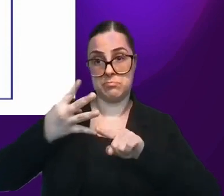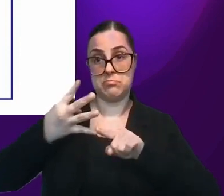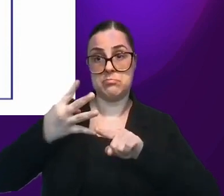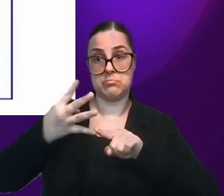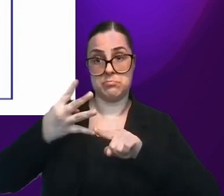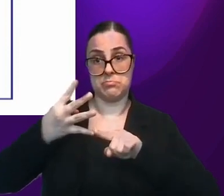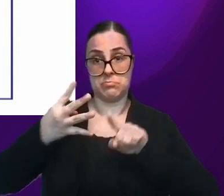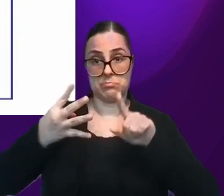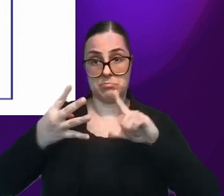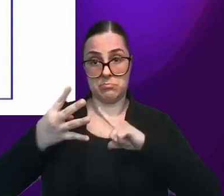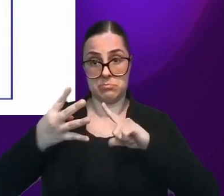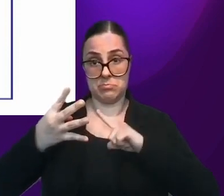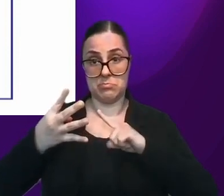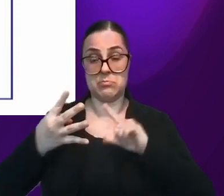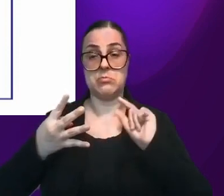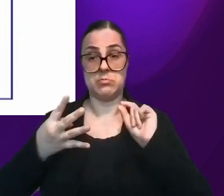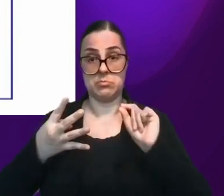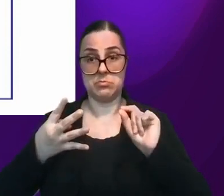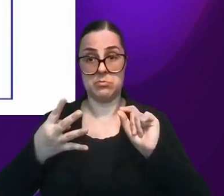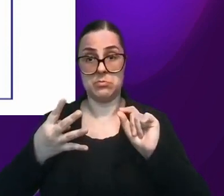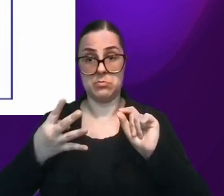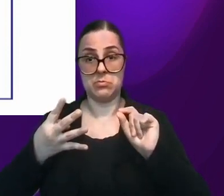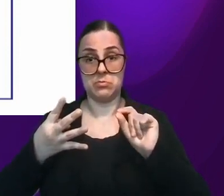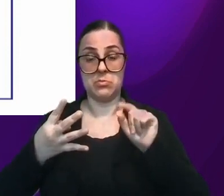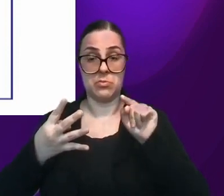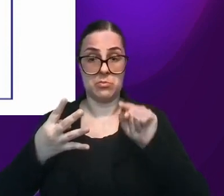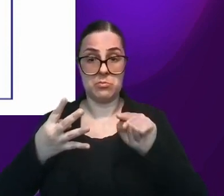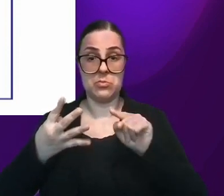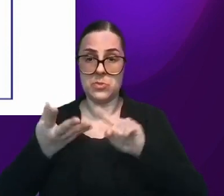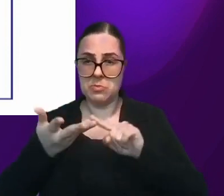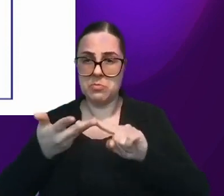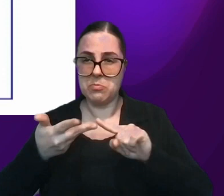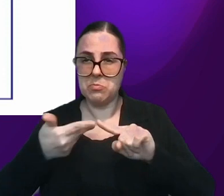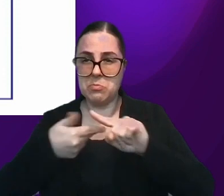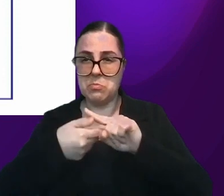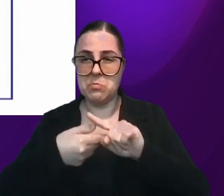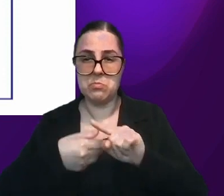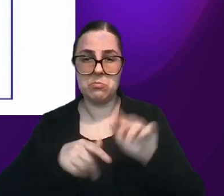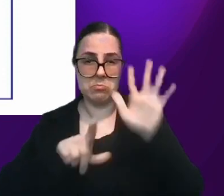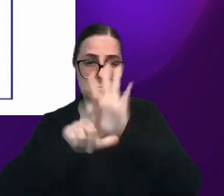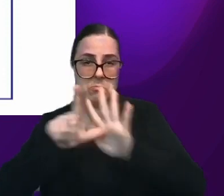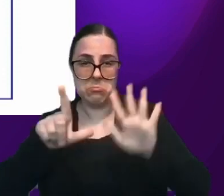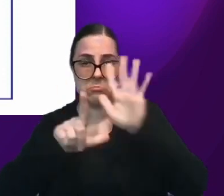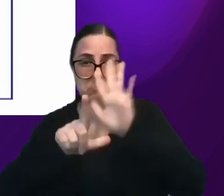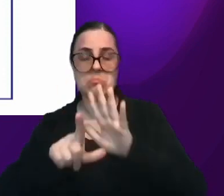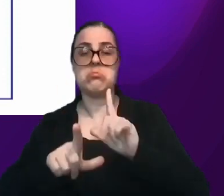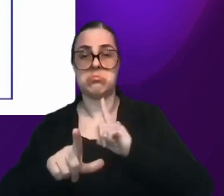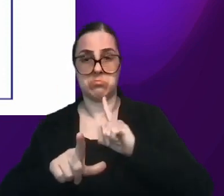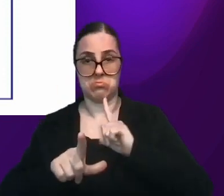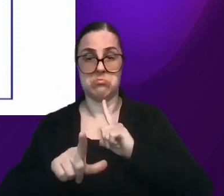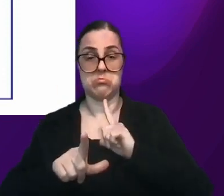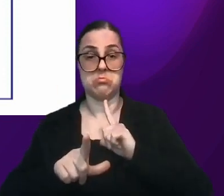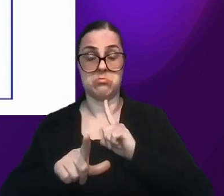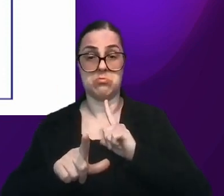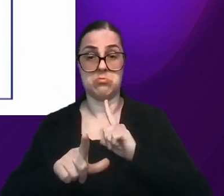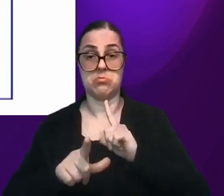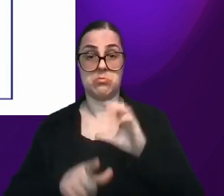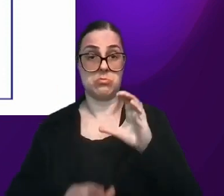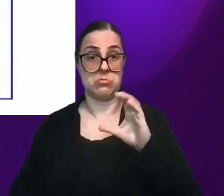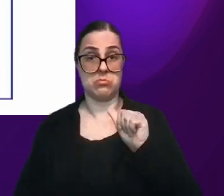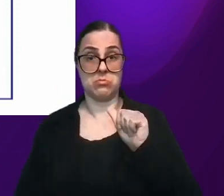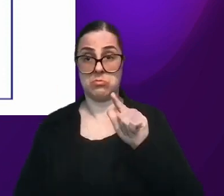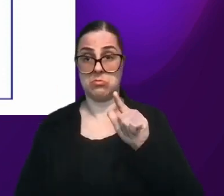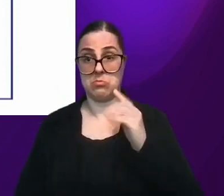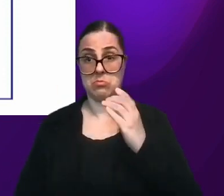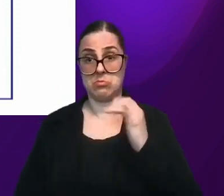de fibrinogênio em fibrina. Em todos esses pontos, a atuação múltipla do citrato sequestrando o cálcio é